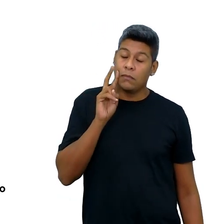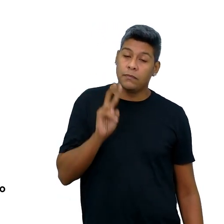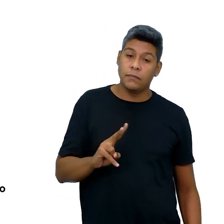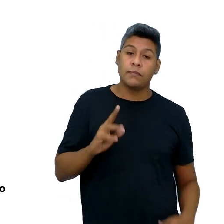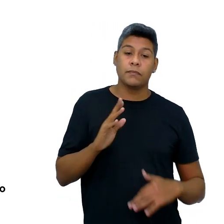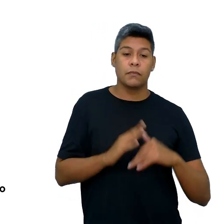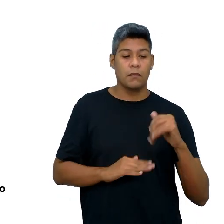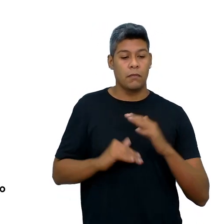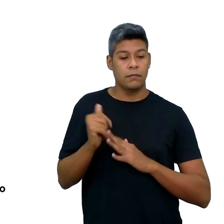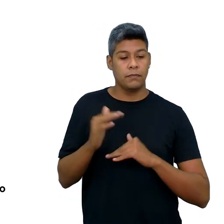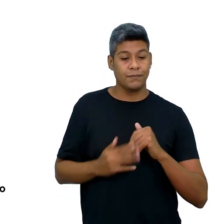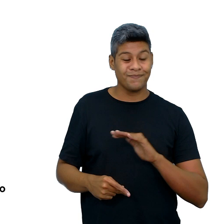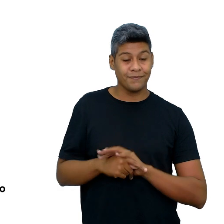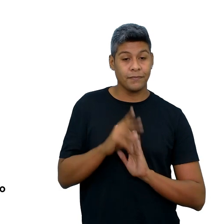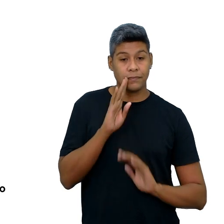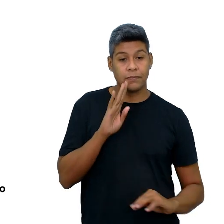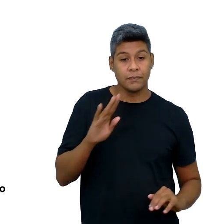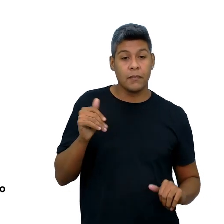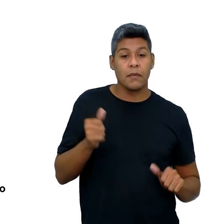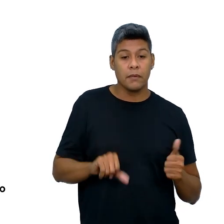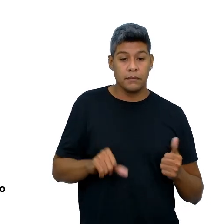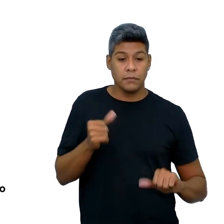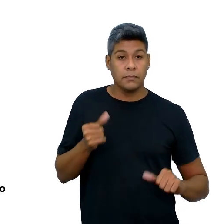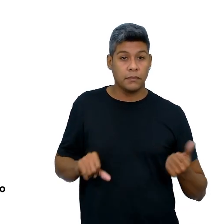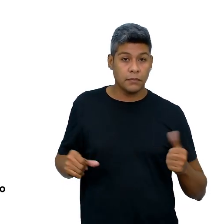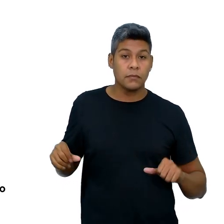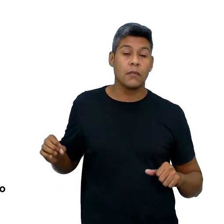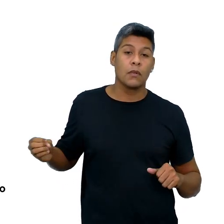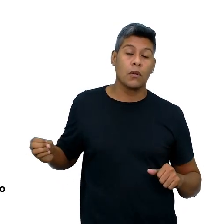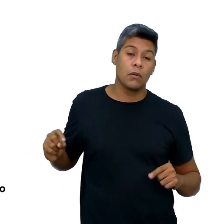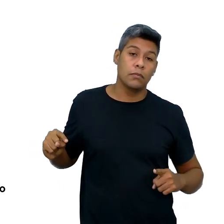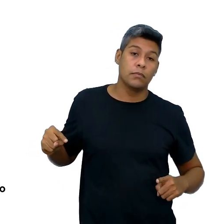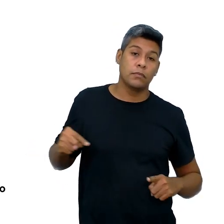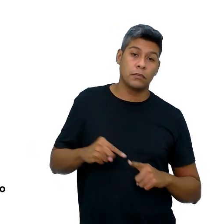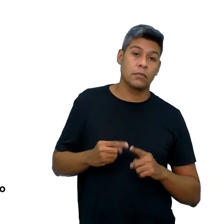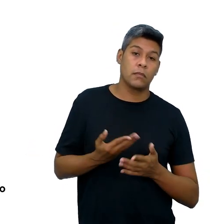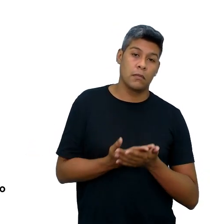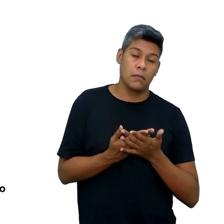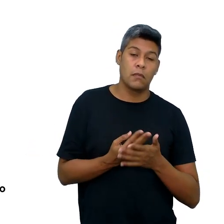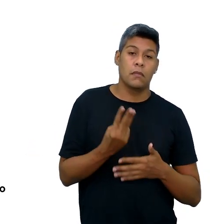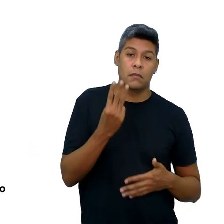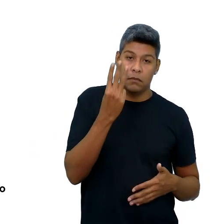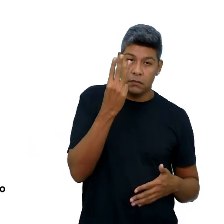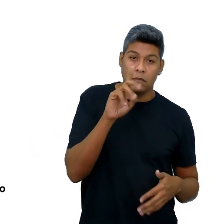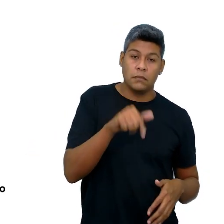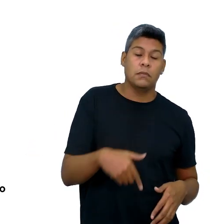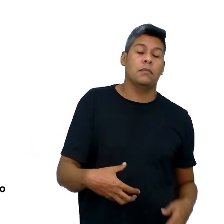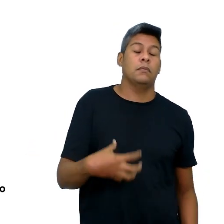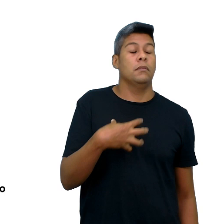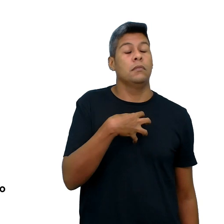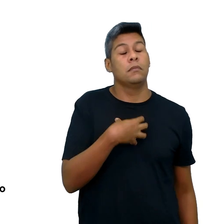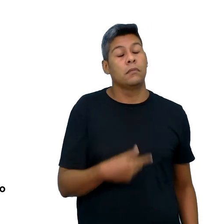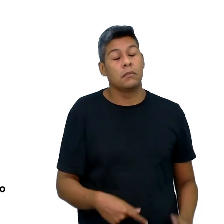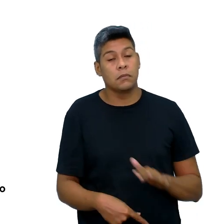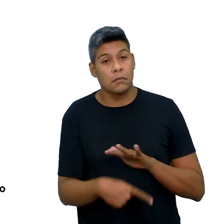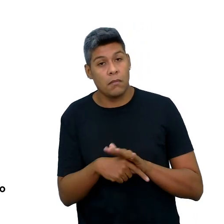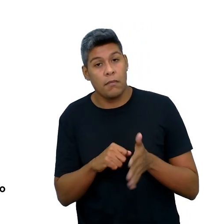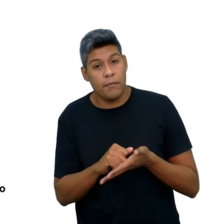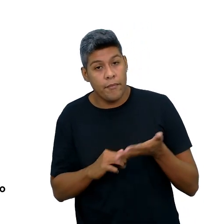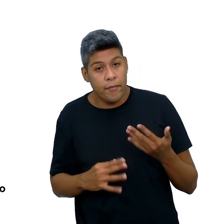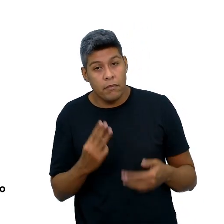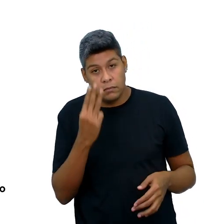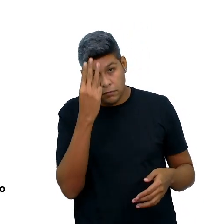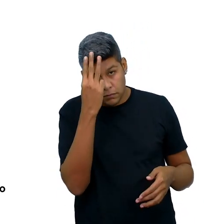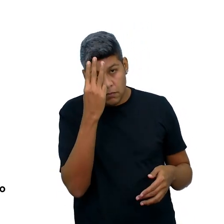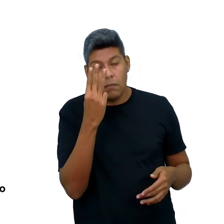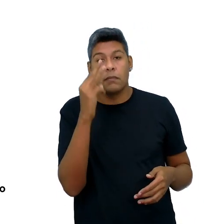a habilidade essencial, analisar os objetivos da aula 3, que é causando impacto, né, da sequência de atividade 3, do